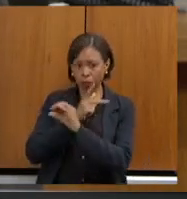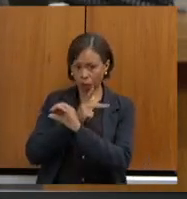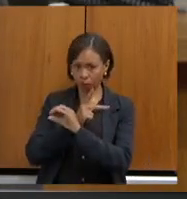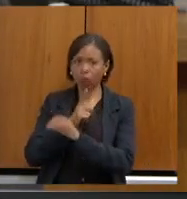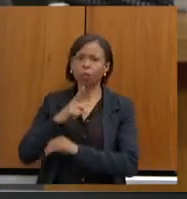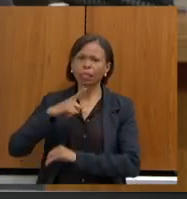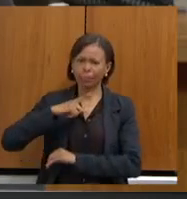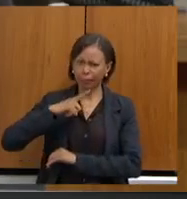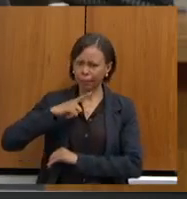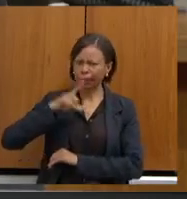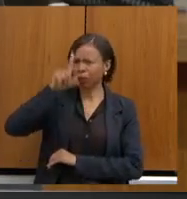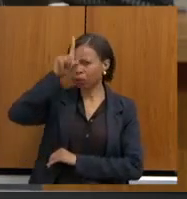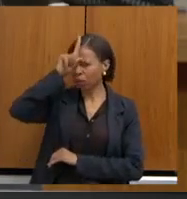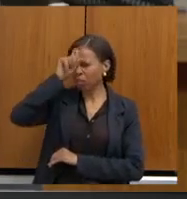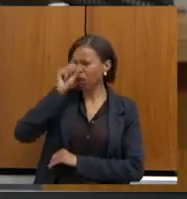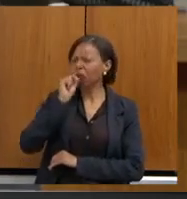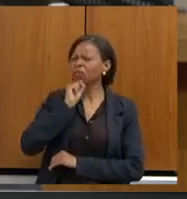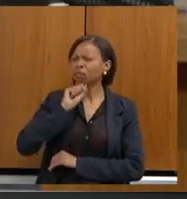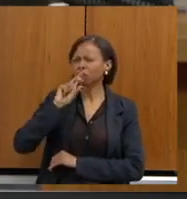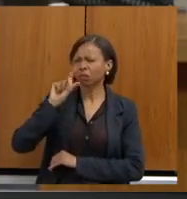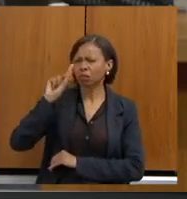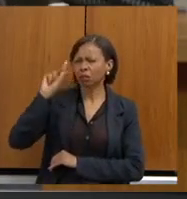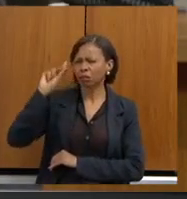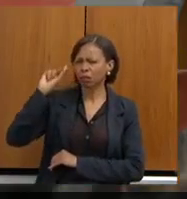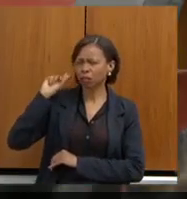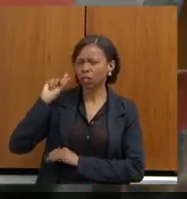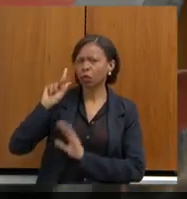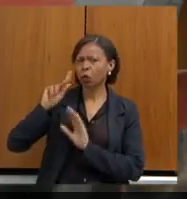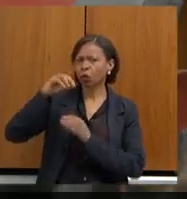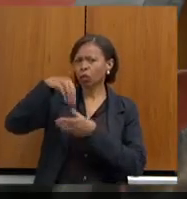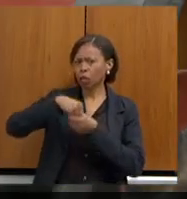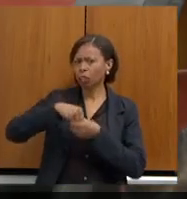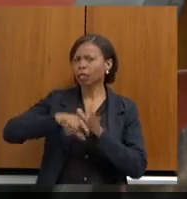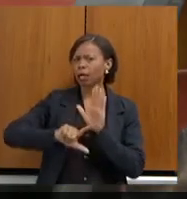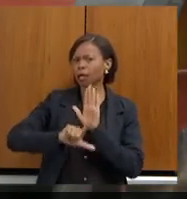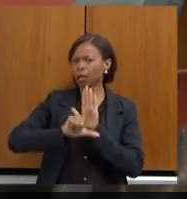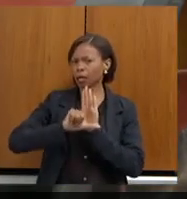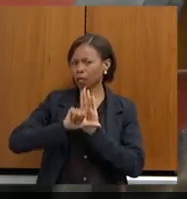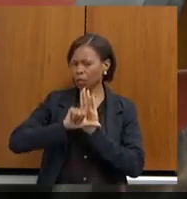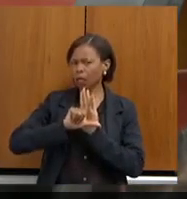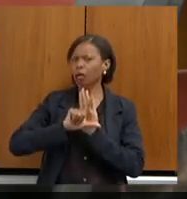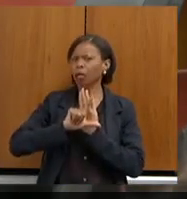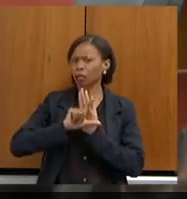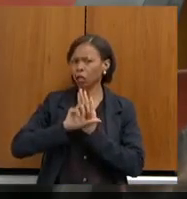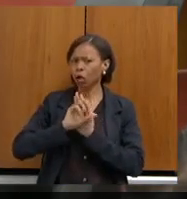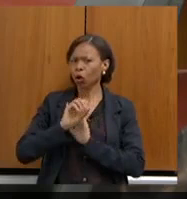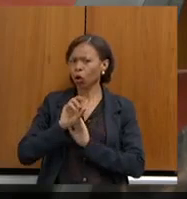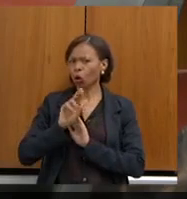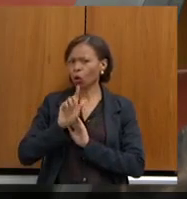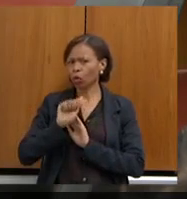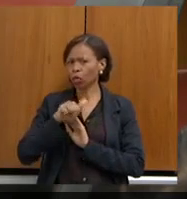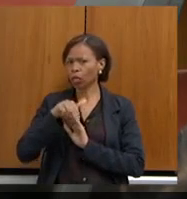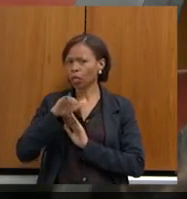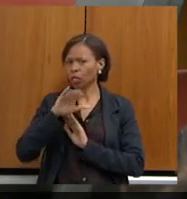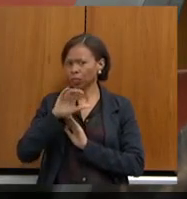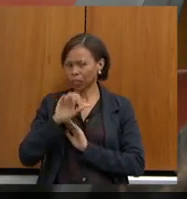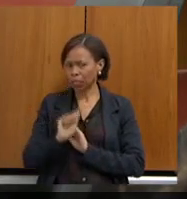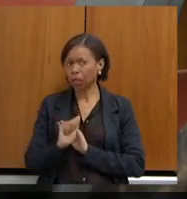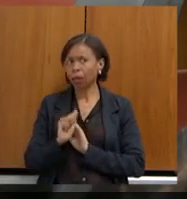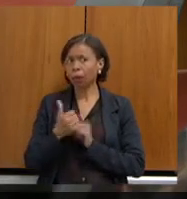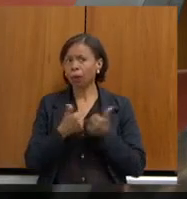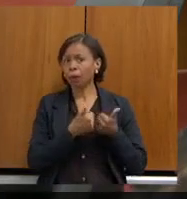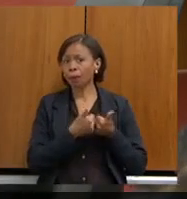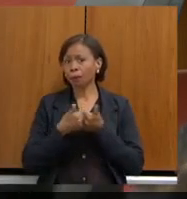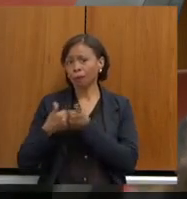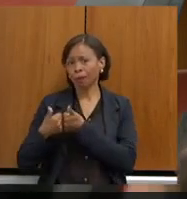bastante antigo não é previsto na nossa lei orgânica inclusive em nível de Superintendência e funciona ali ao